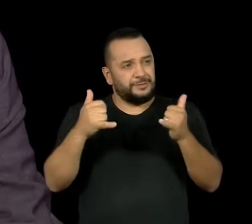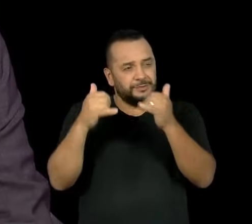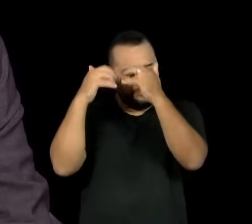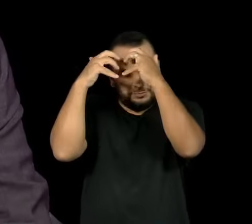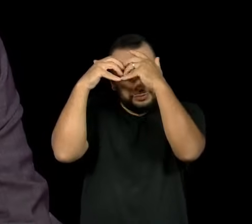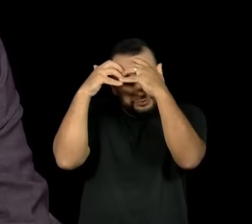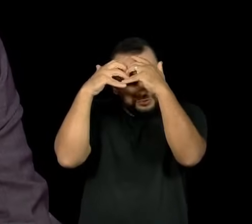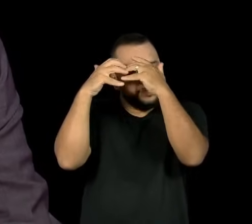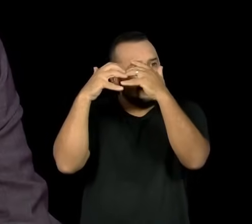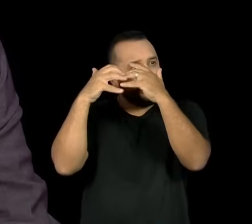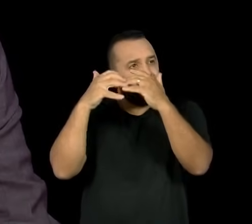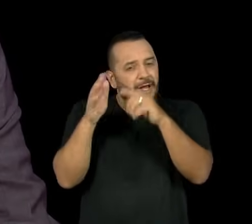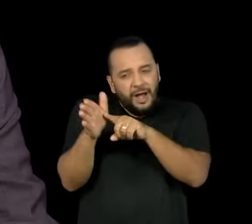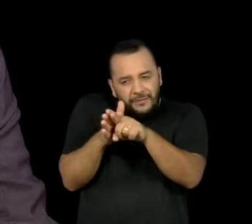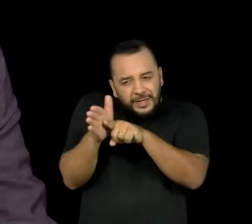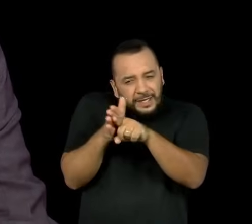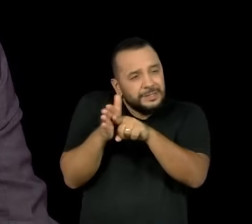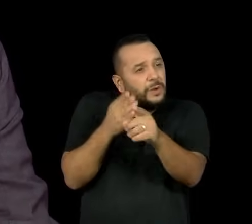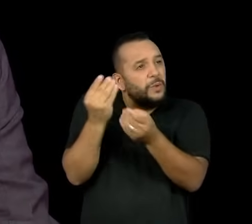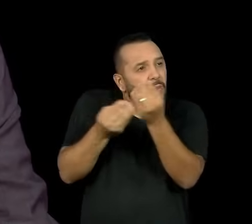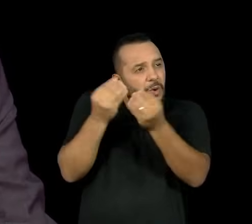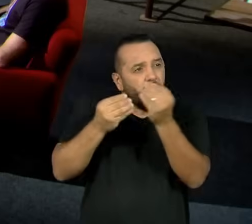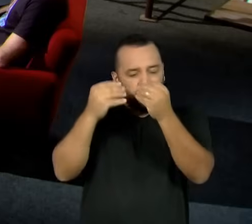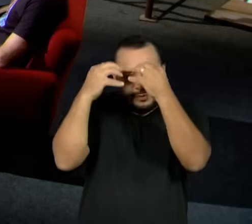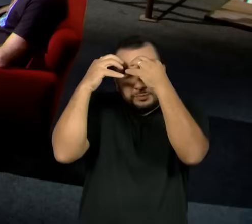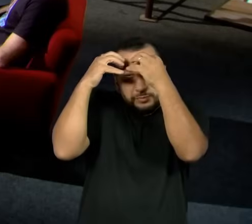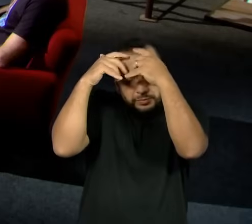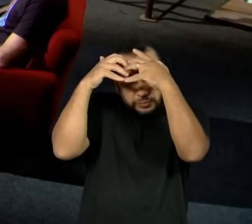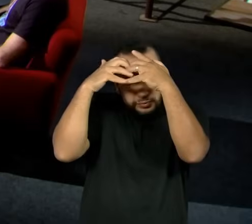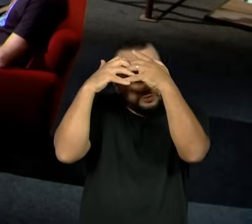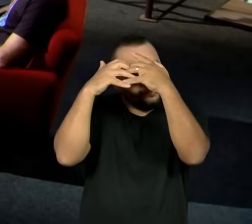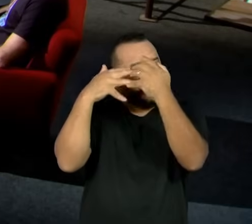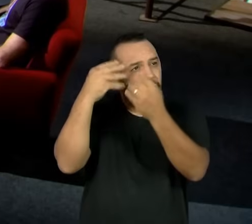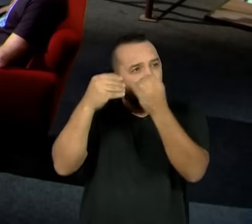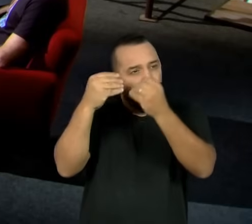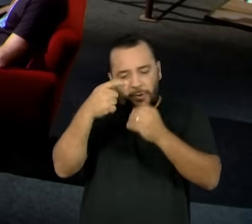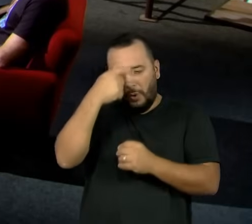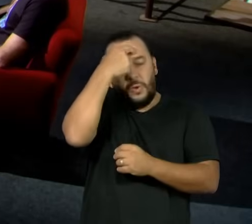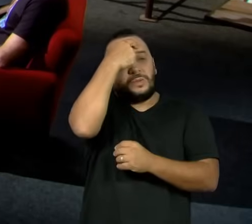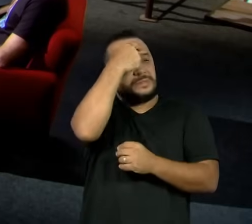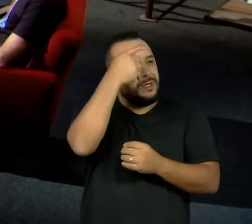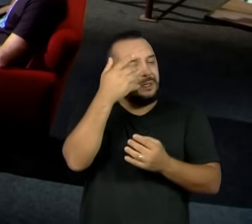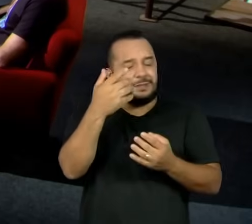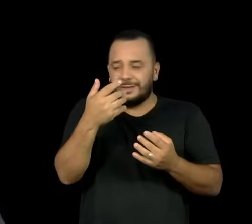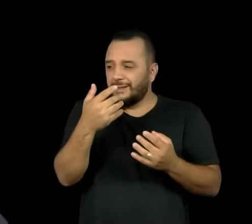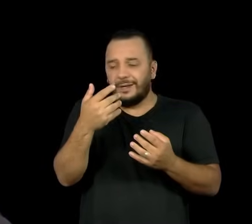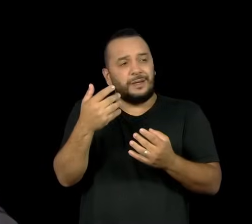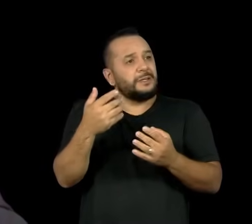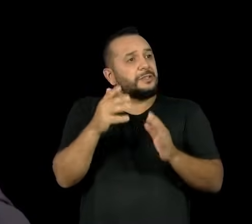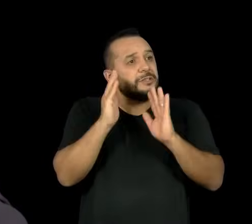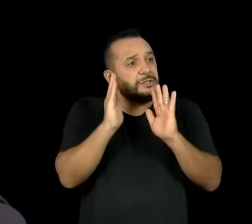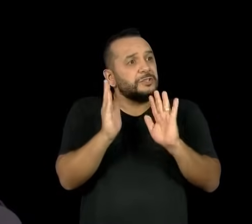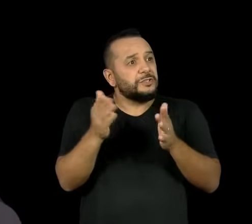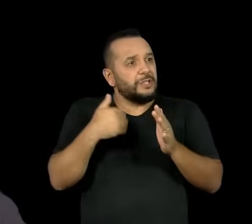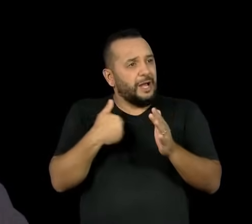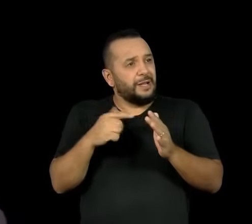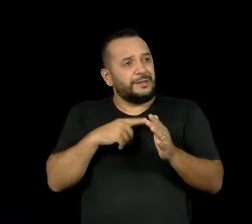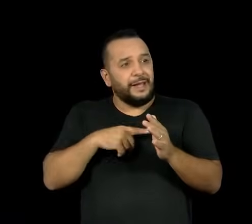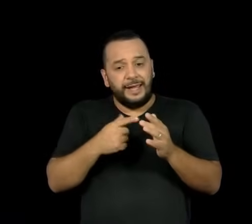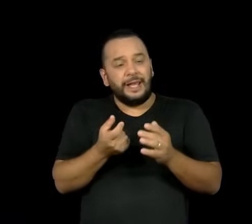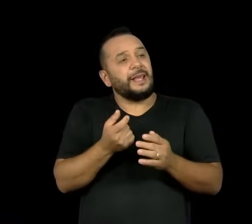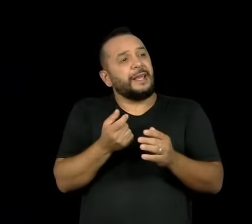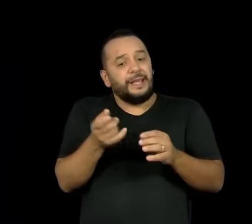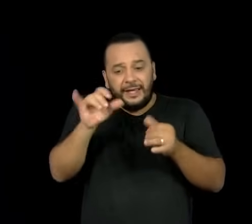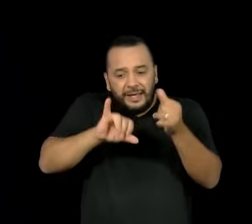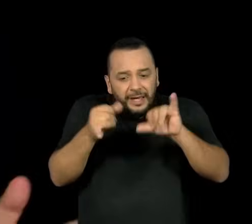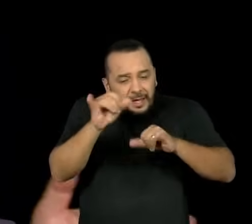eletroencefalografia na avaliação de bases neurais de estados alterados da consciência induzidos por